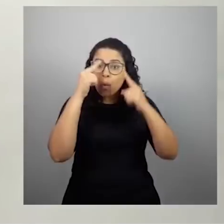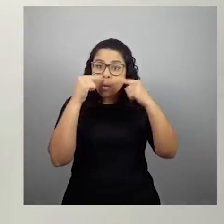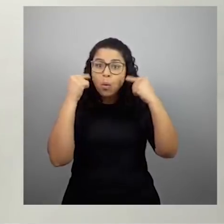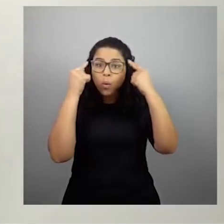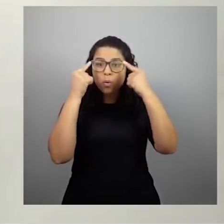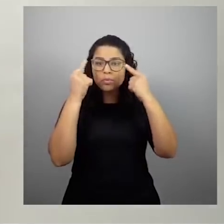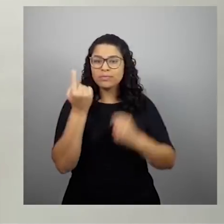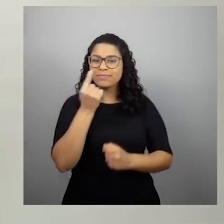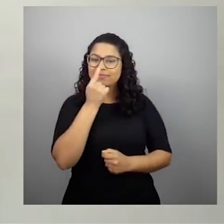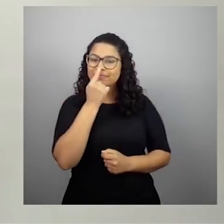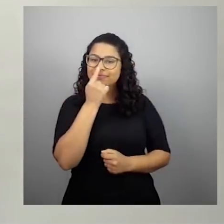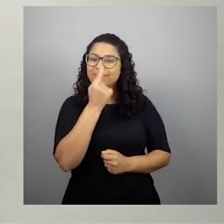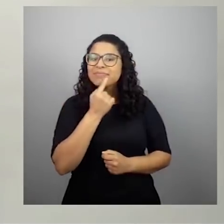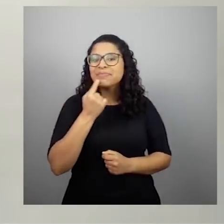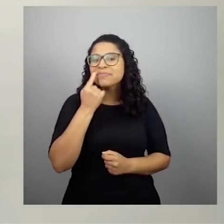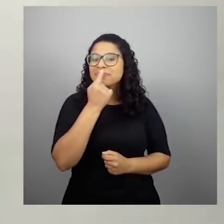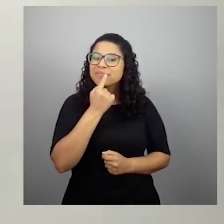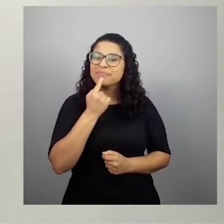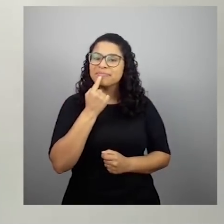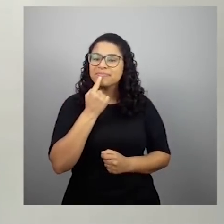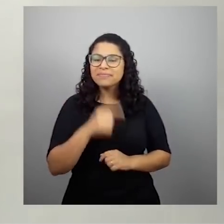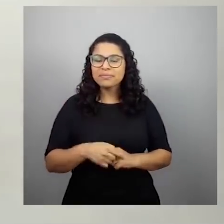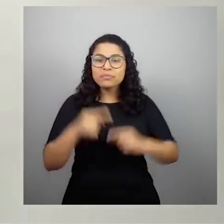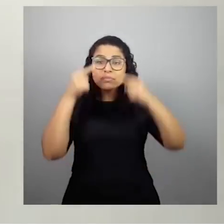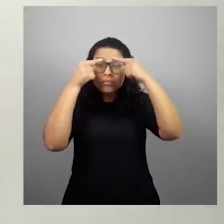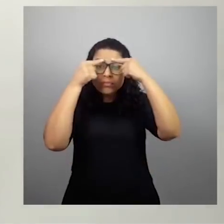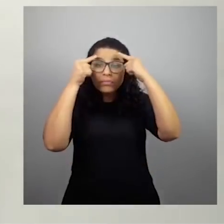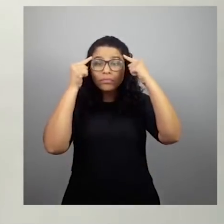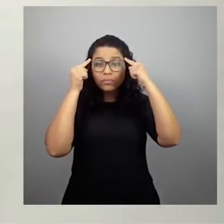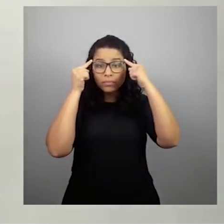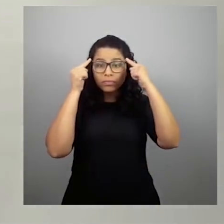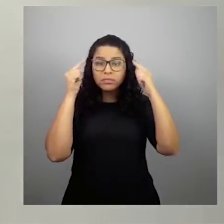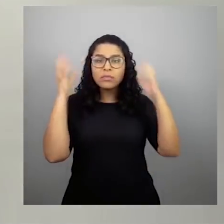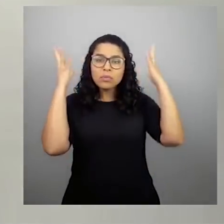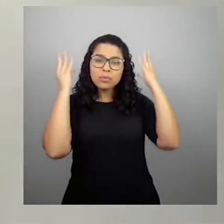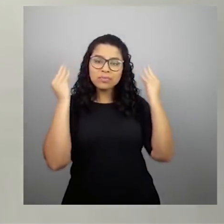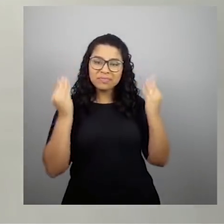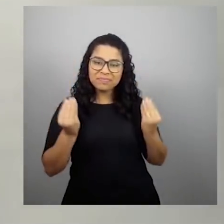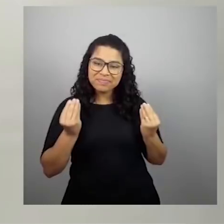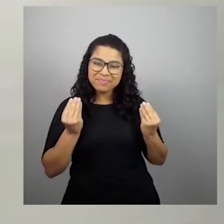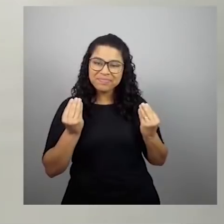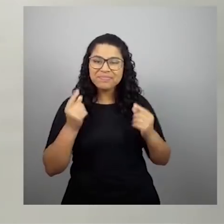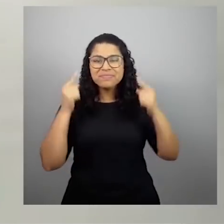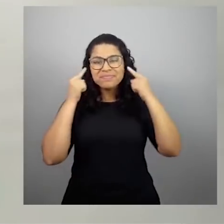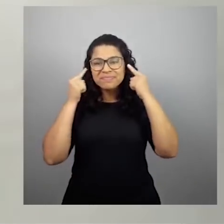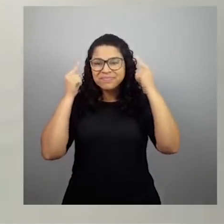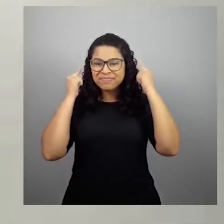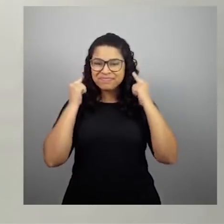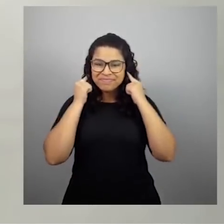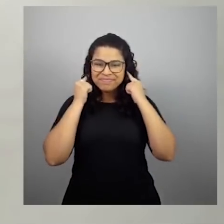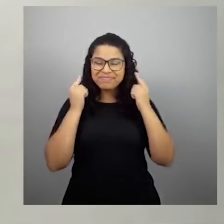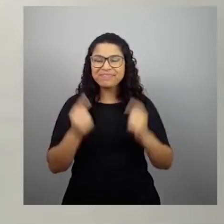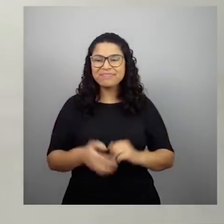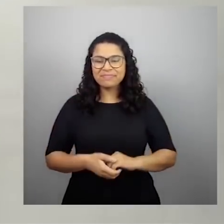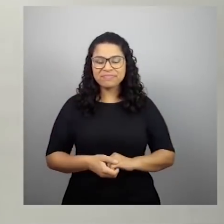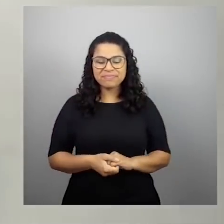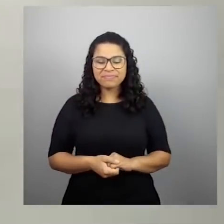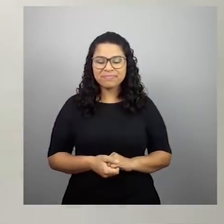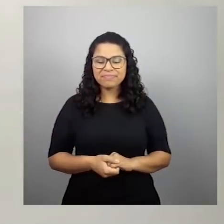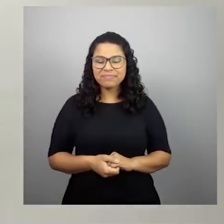Giovana, o nariz, a boca, as sobrancelhas, o cabelo, os